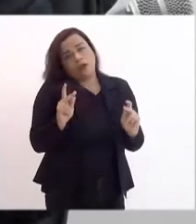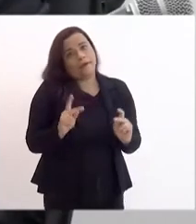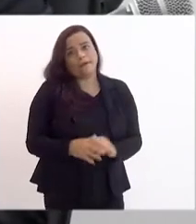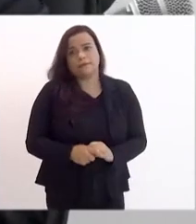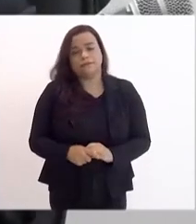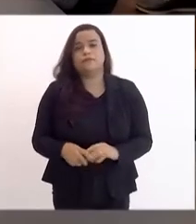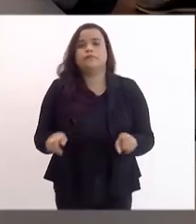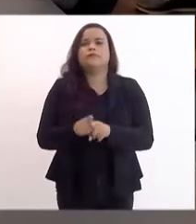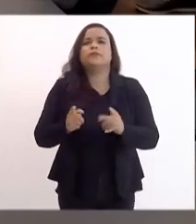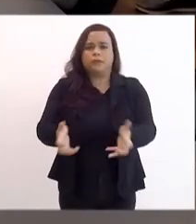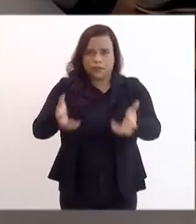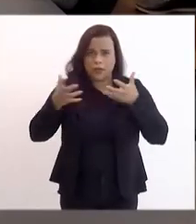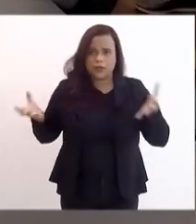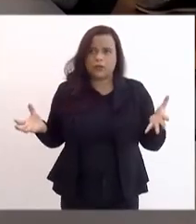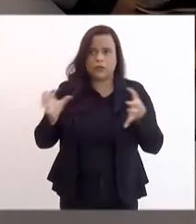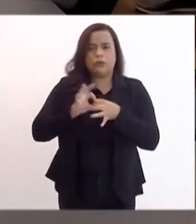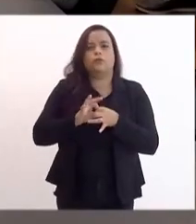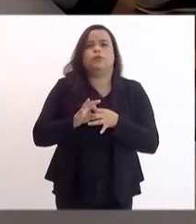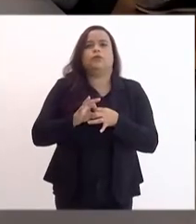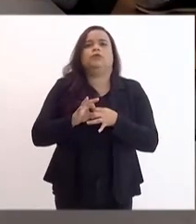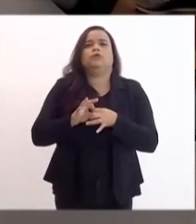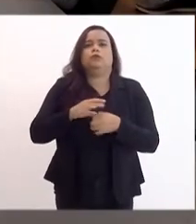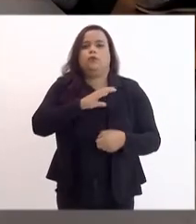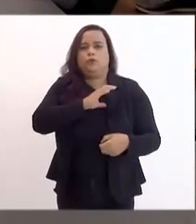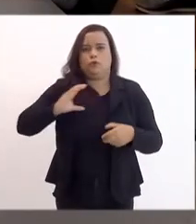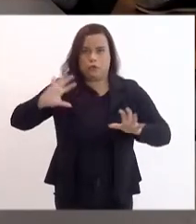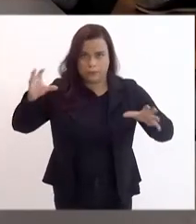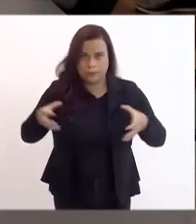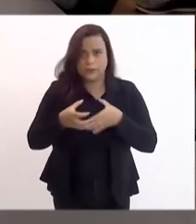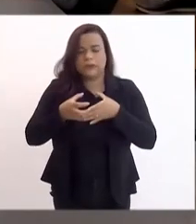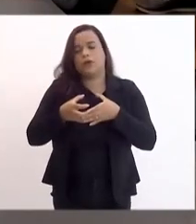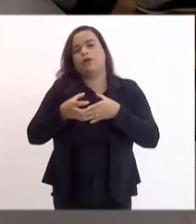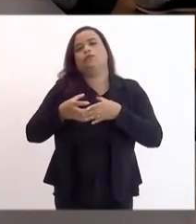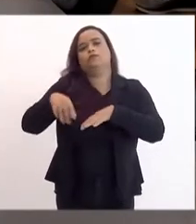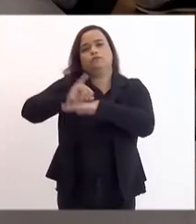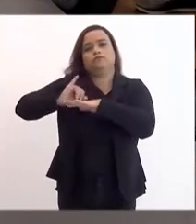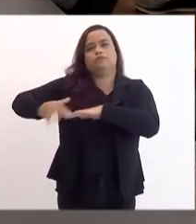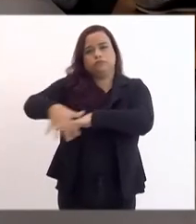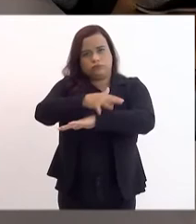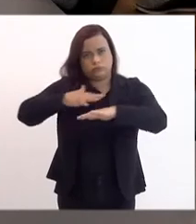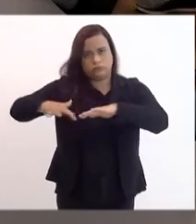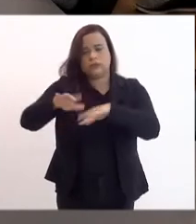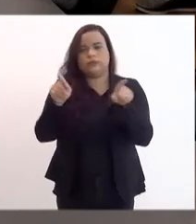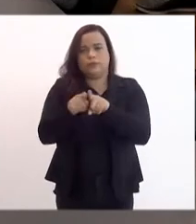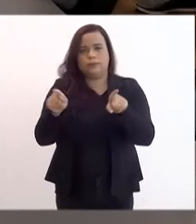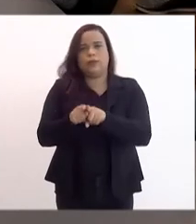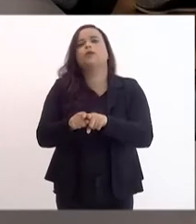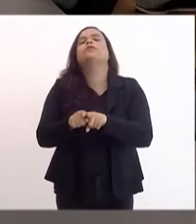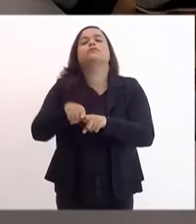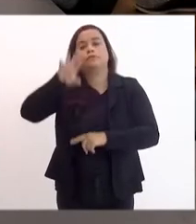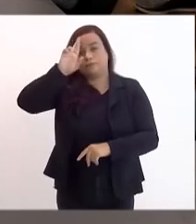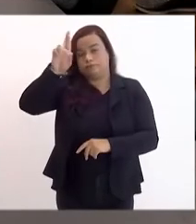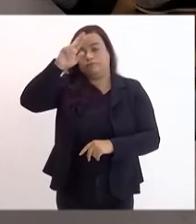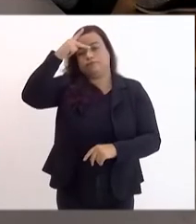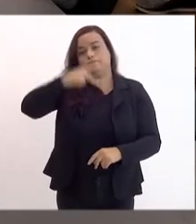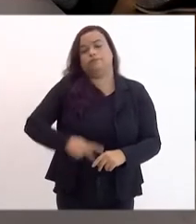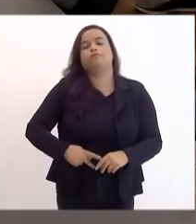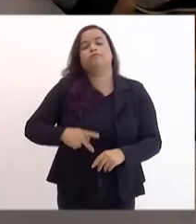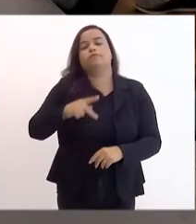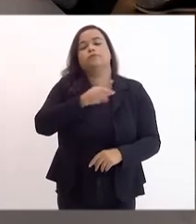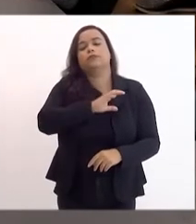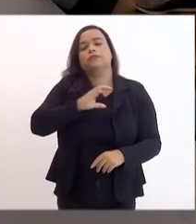incluir a Comissão da Região Metropolitana, então, formalmente. Então, Comissão da Região Metropolitana, presidido pelo deputado Luiz Paulo, pela